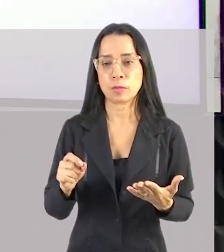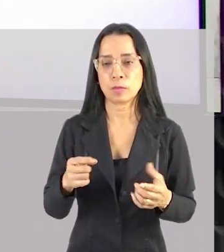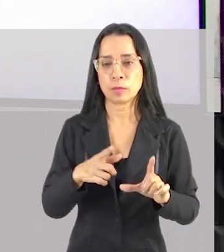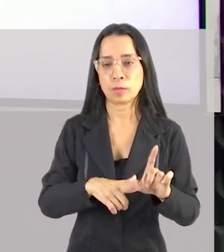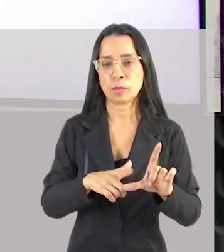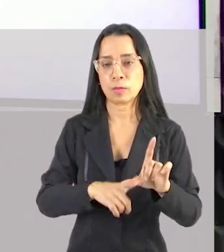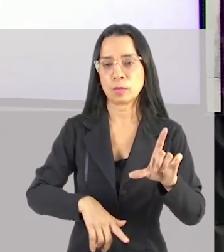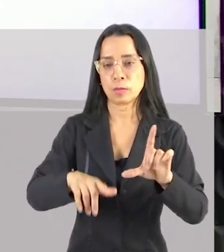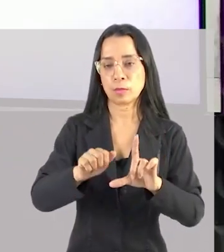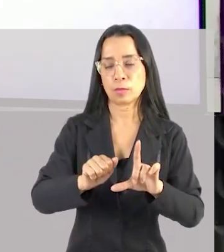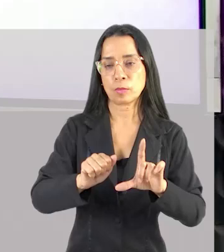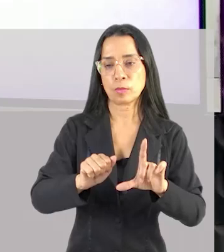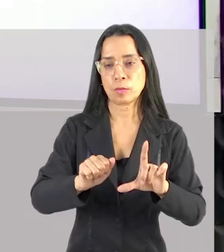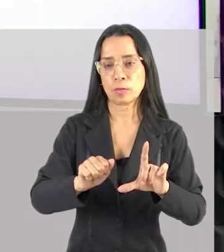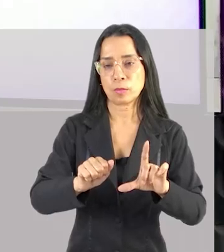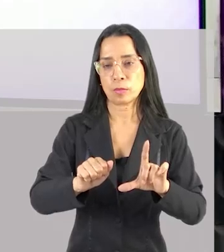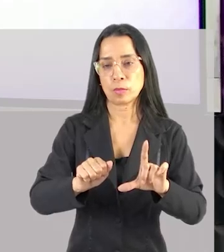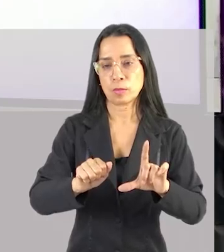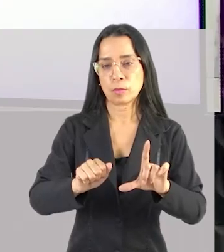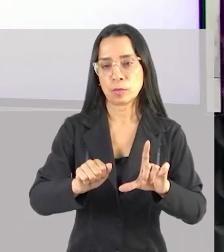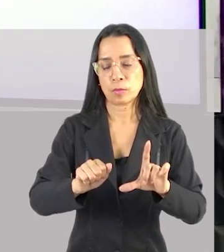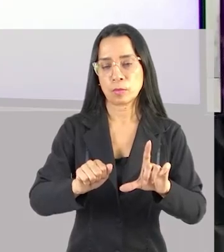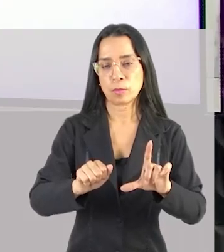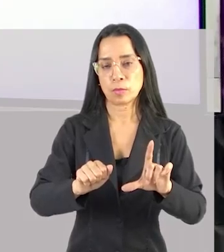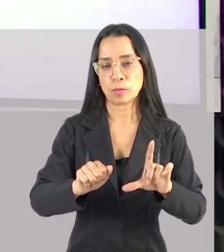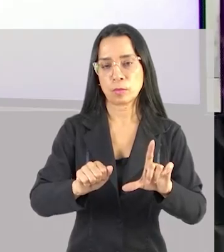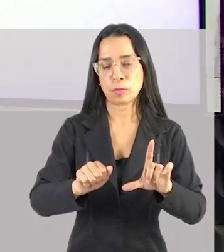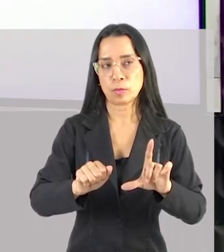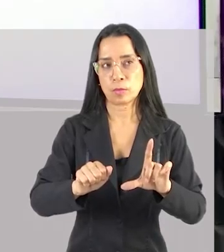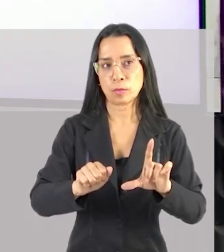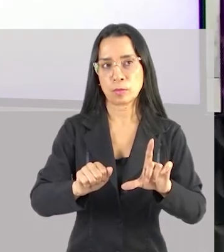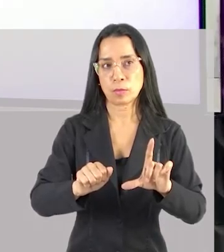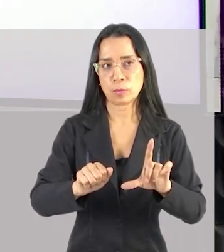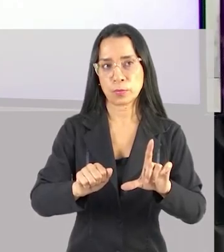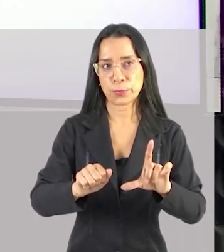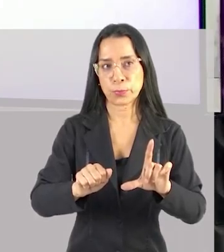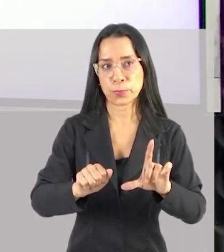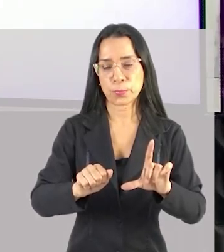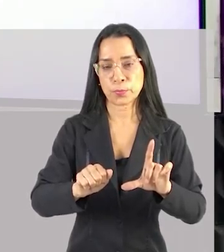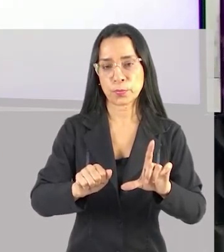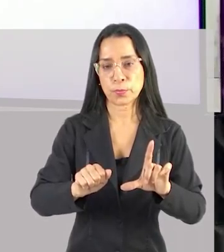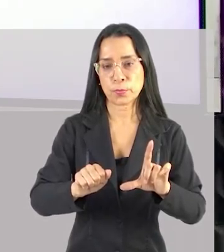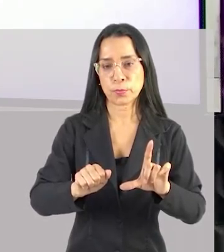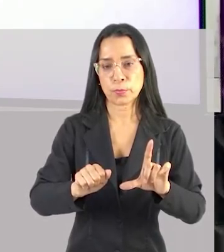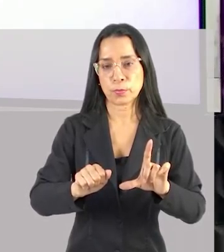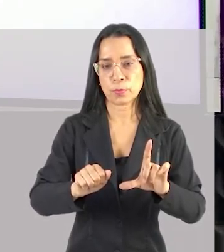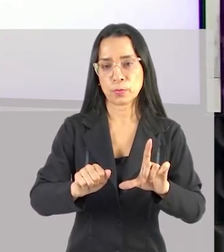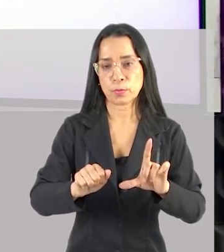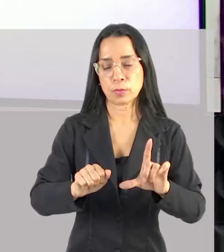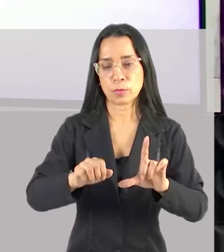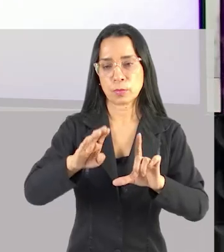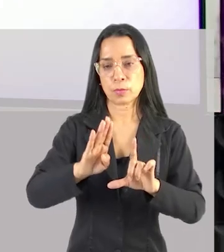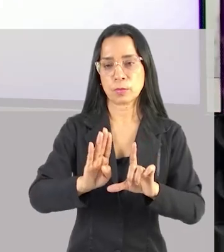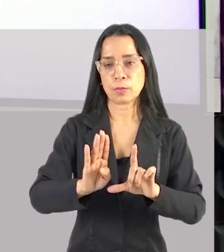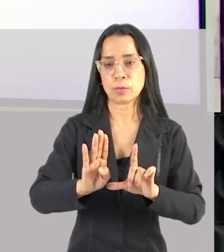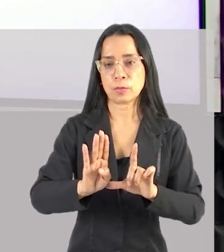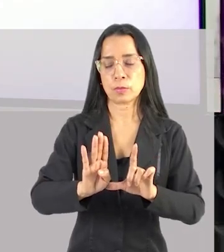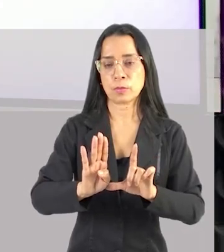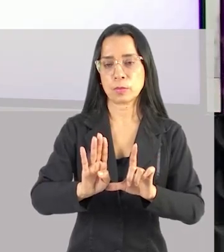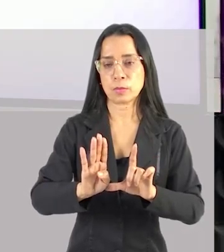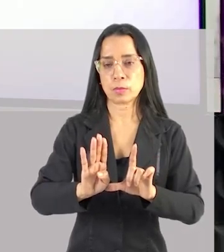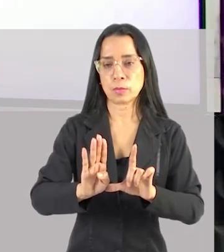tido como confiança no porvir, não é uma característica do epicurismo. Então a gente pode descartar. Letra